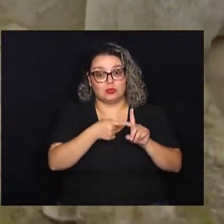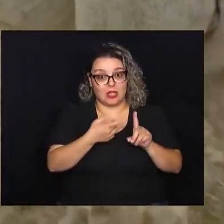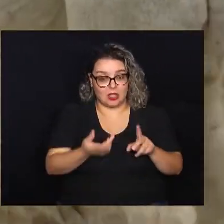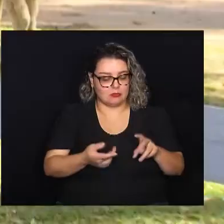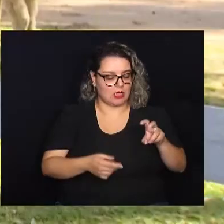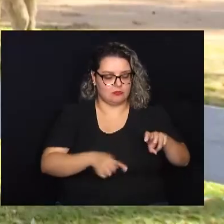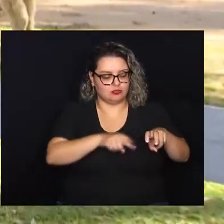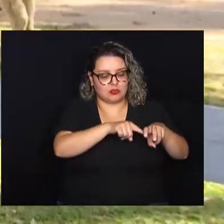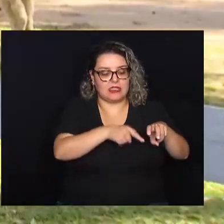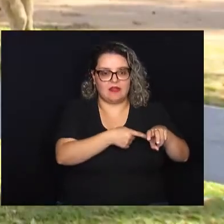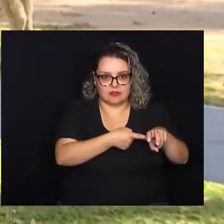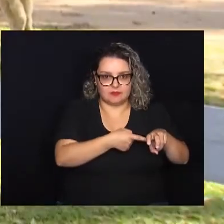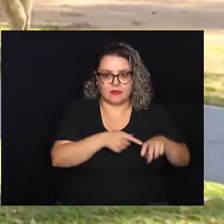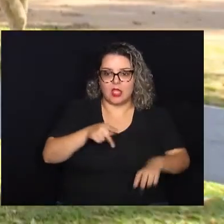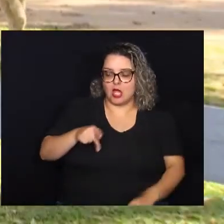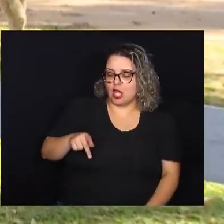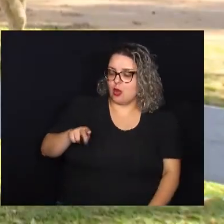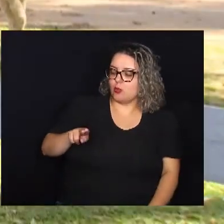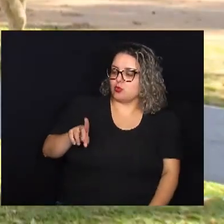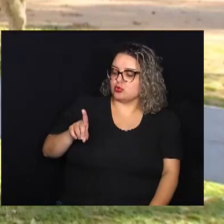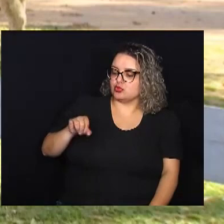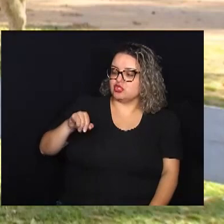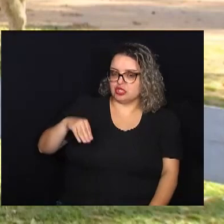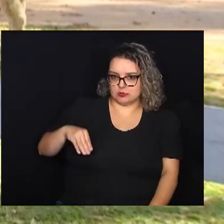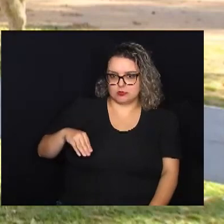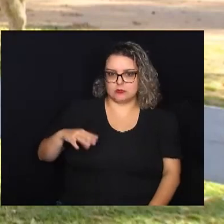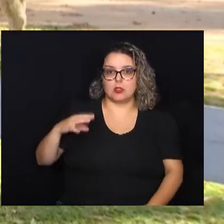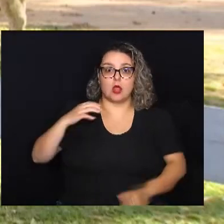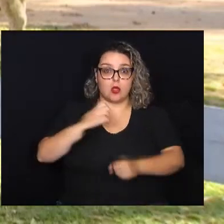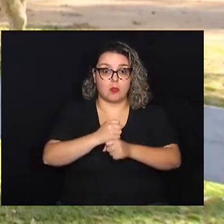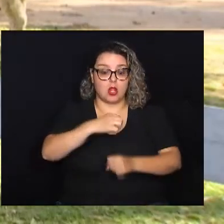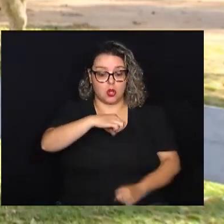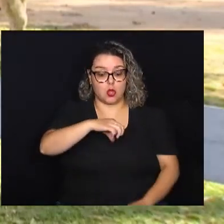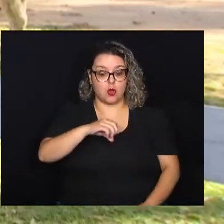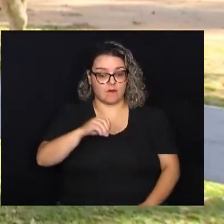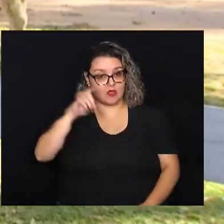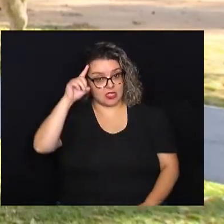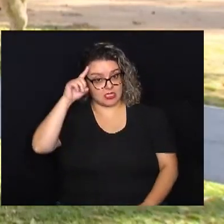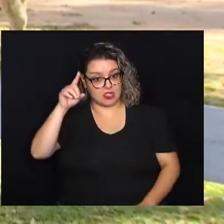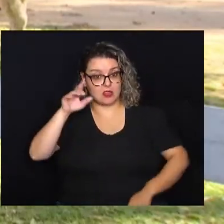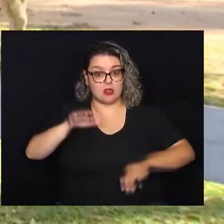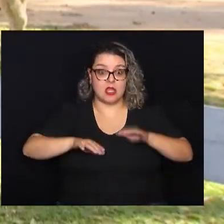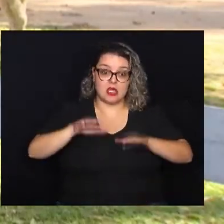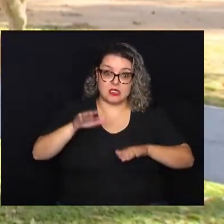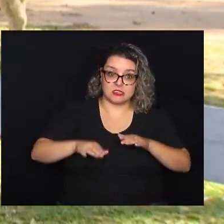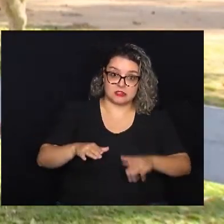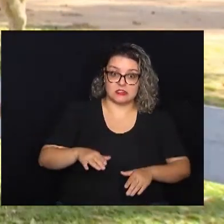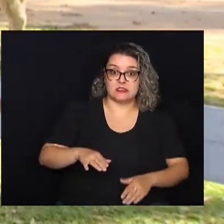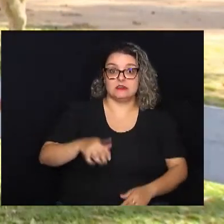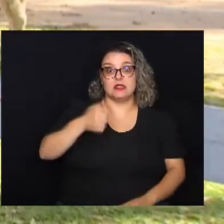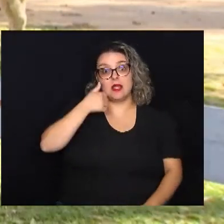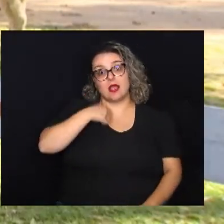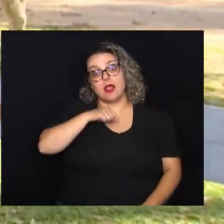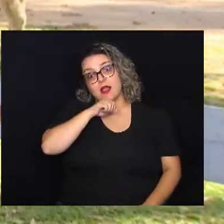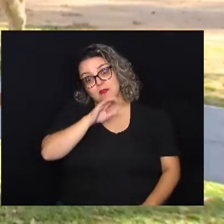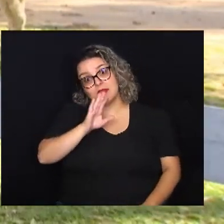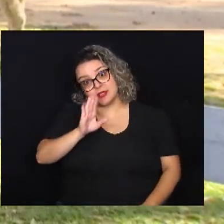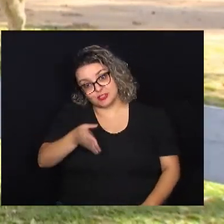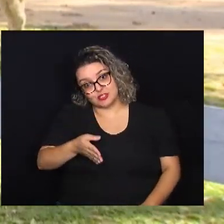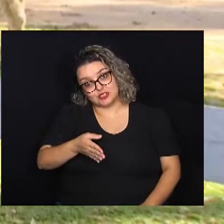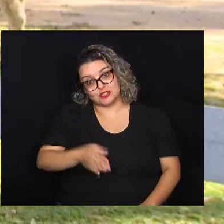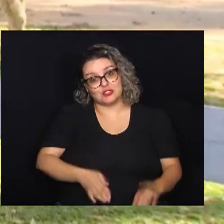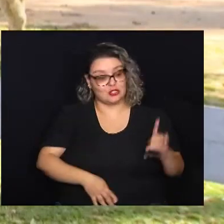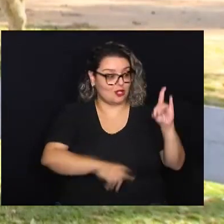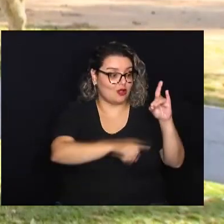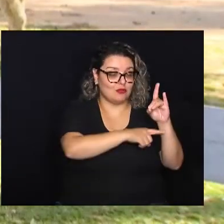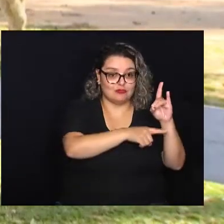pudim ela tá agora indo completar 90 dias às vezes provavelmente a mãe já tá até gestante de